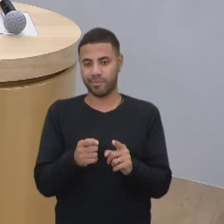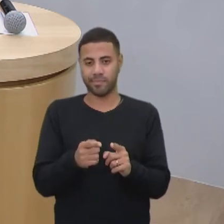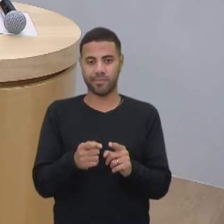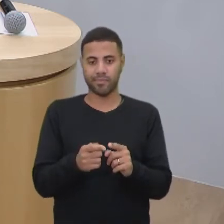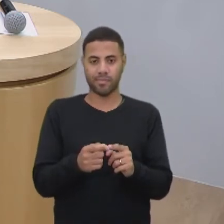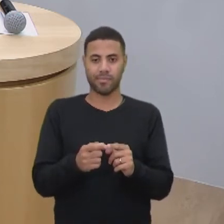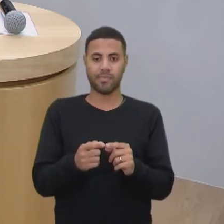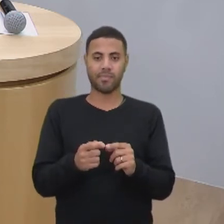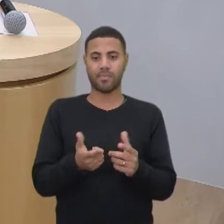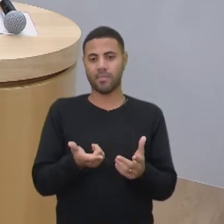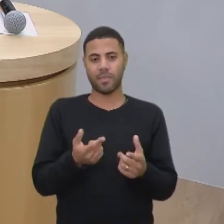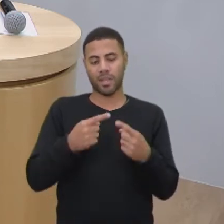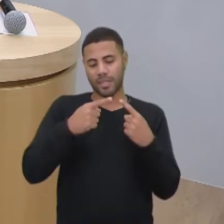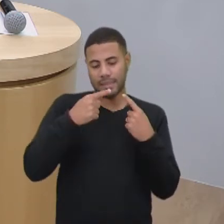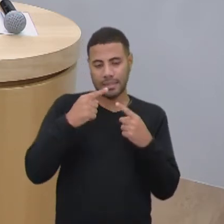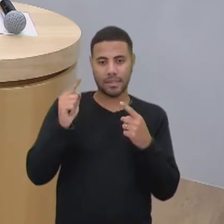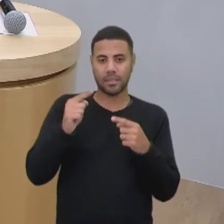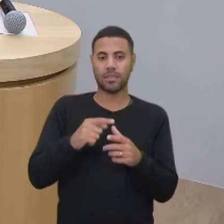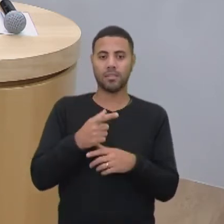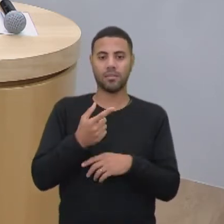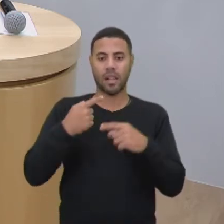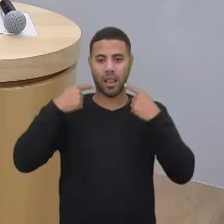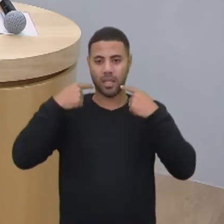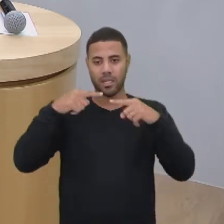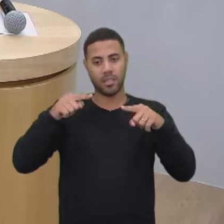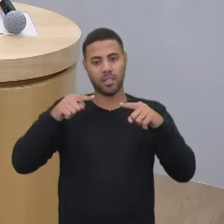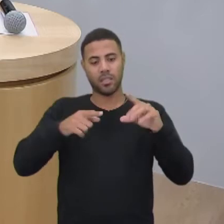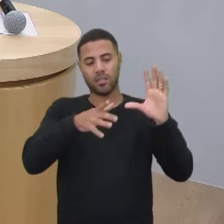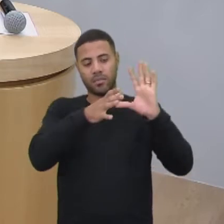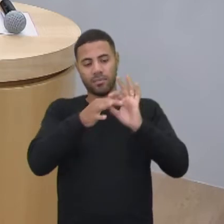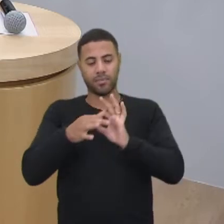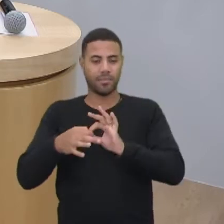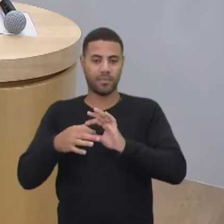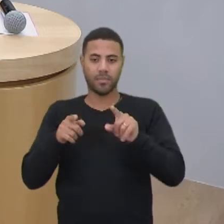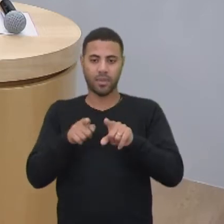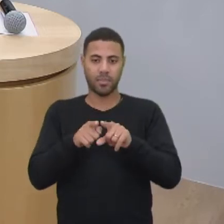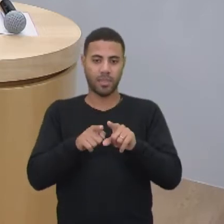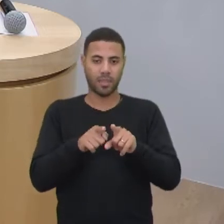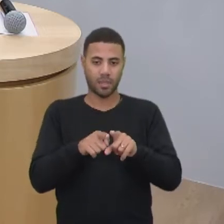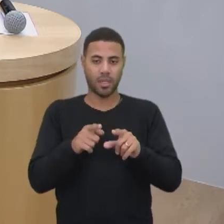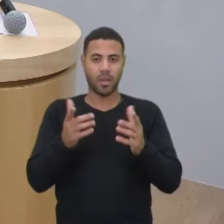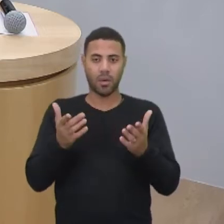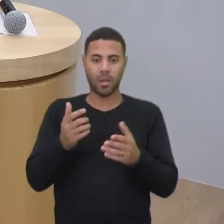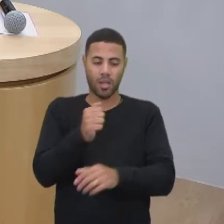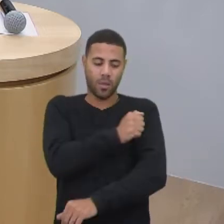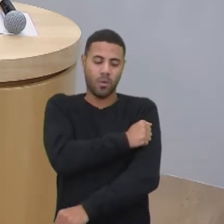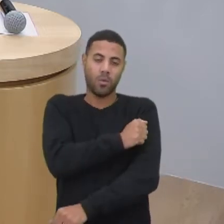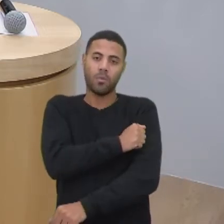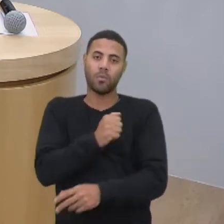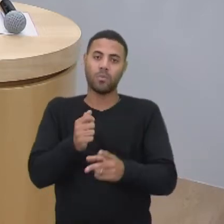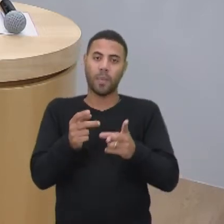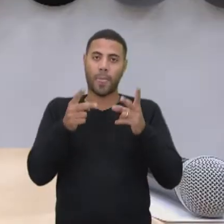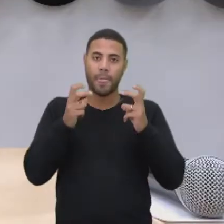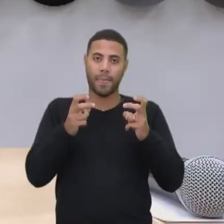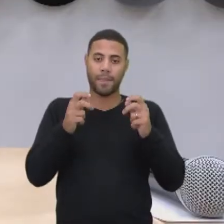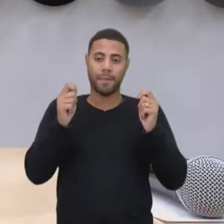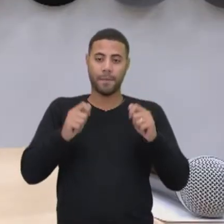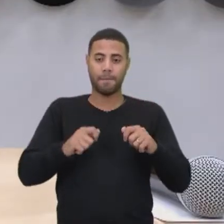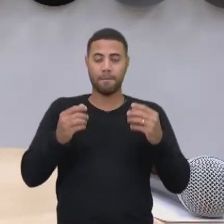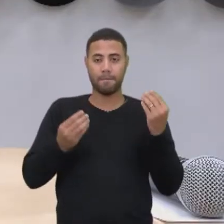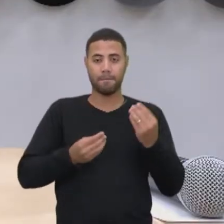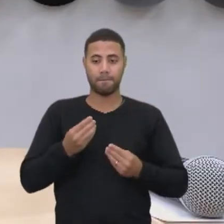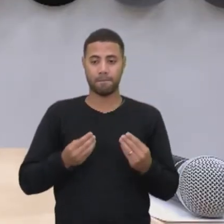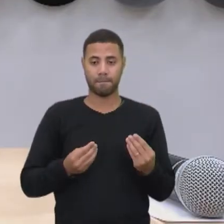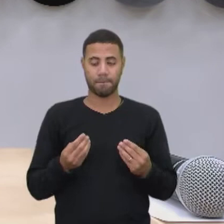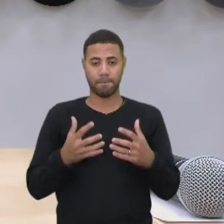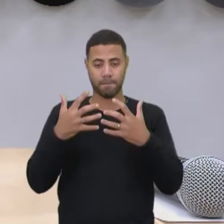pertinente. Sim, né? dentro do contexto. Dentro do contexto. E aí o estudante então percebe que a tirinha, ela, além dela ter essa